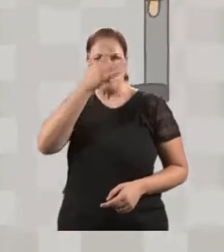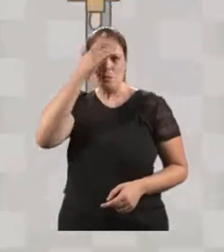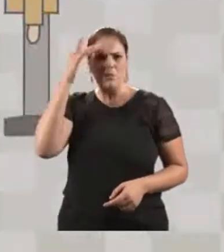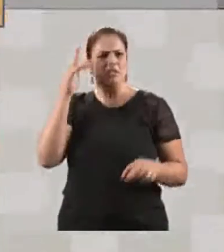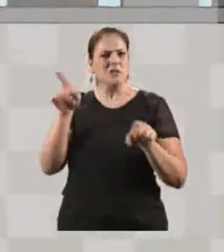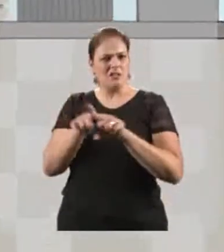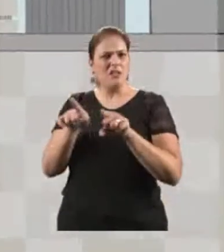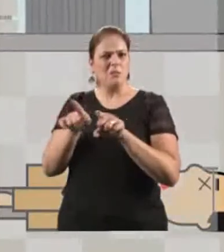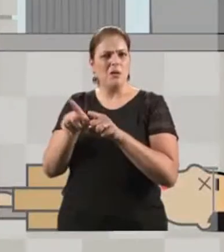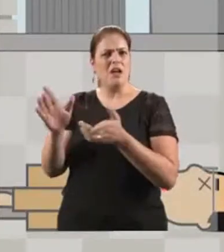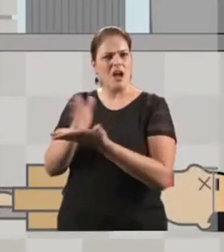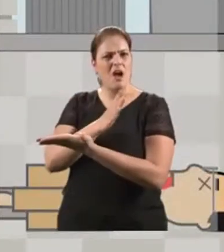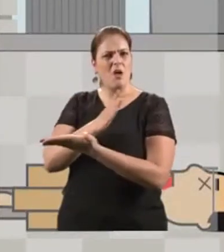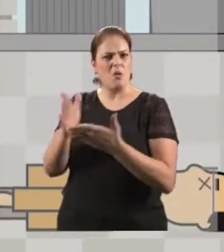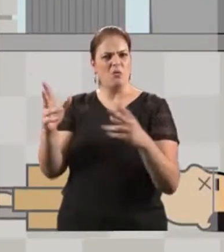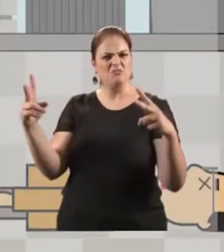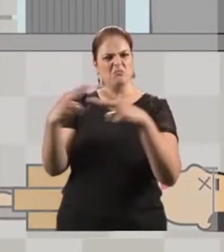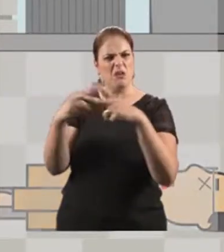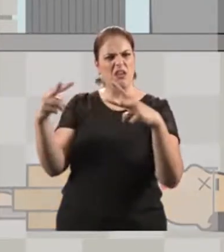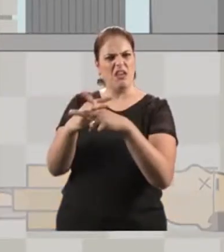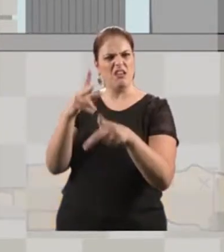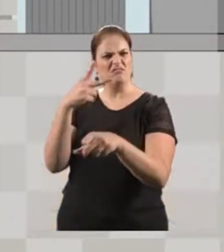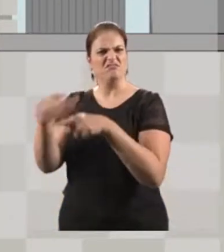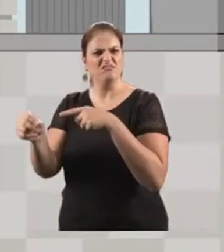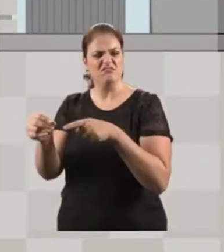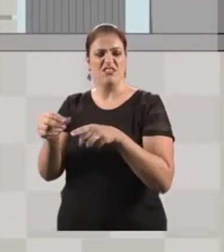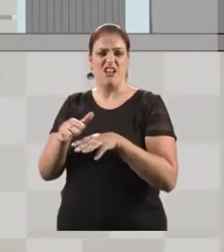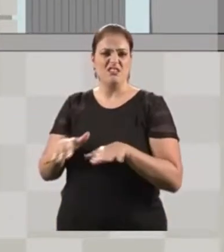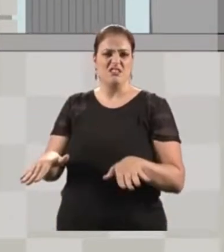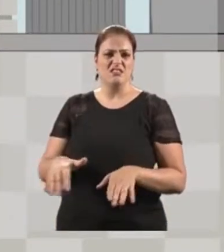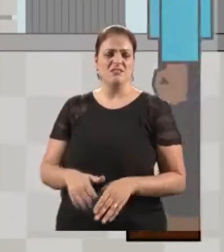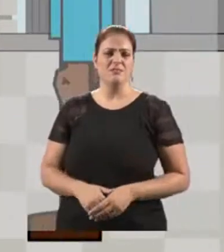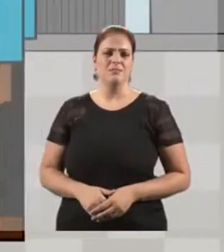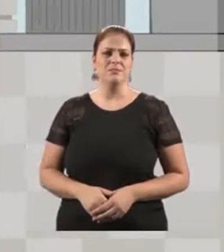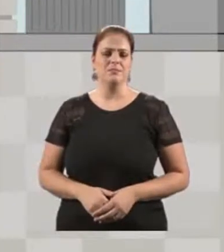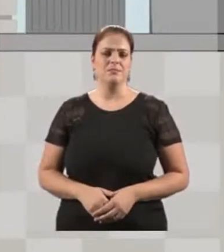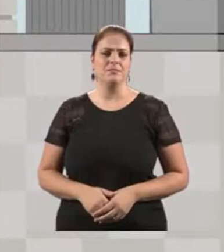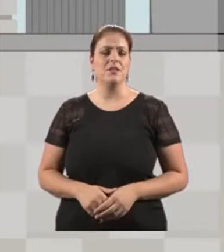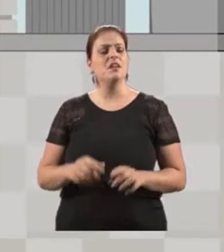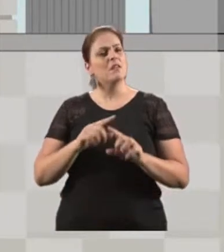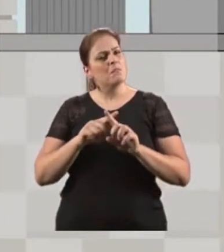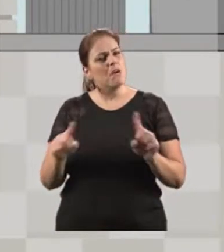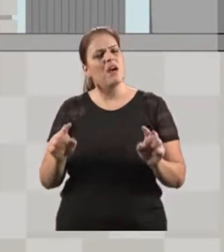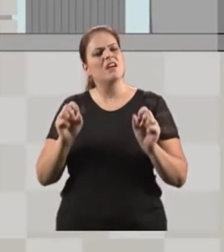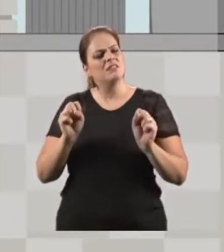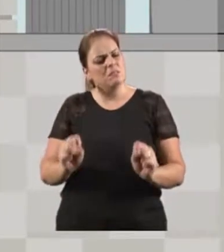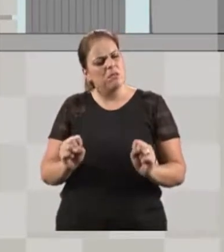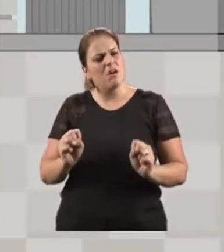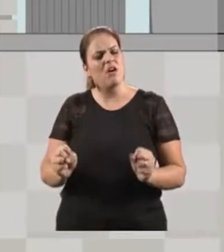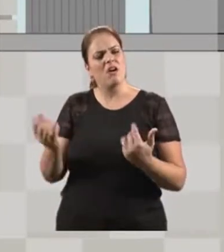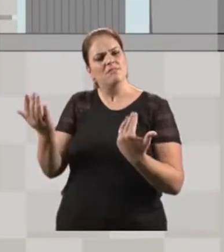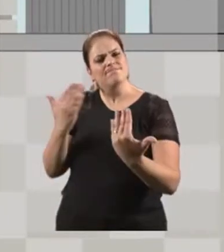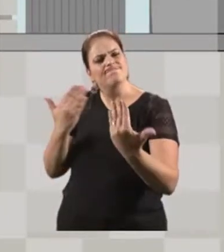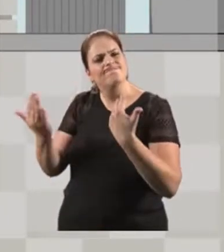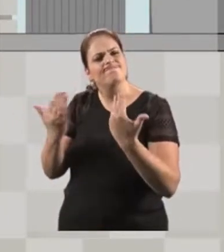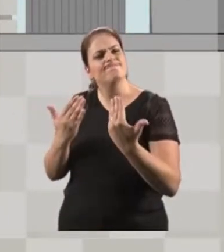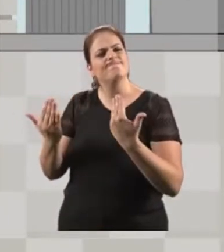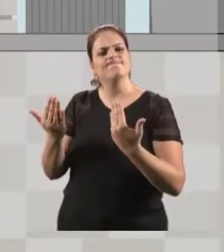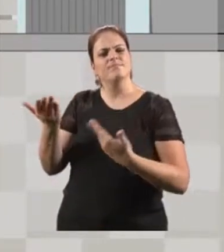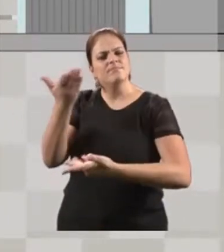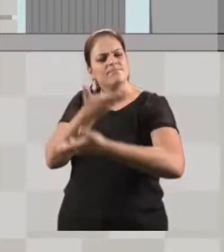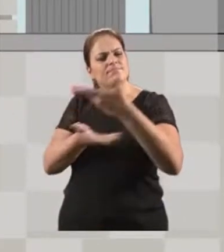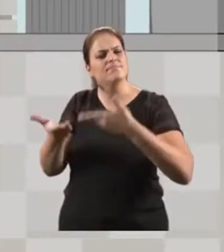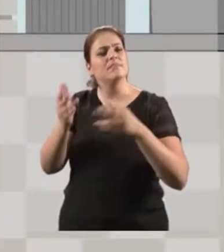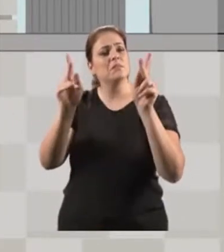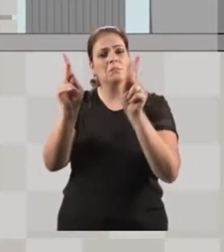é, em alguns casos, uma realidade entre os homens. Contudo, é possível buscar caminhos pacíficos para resolver